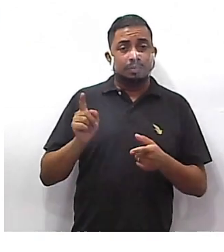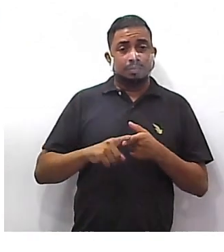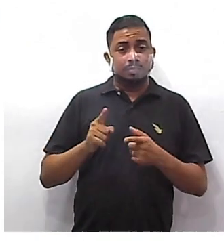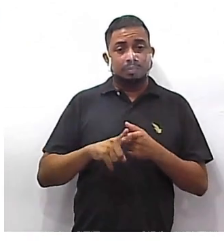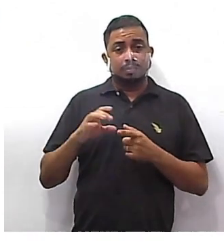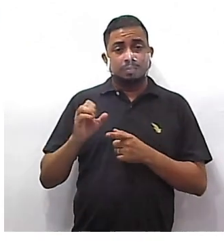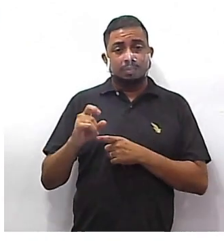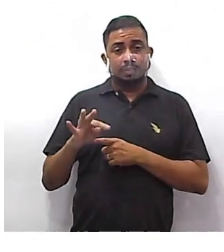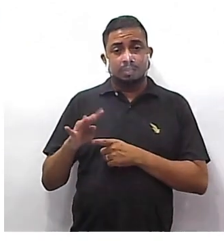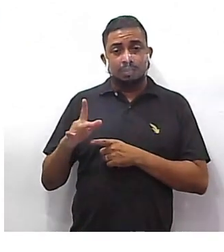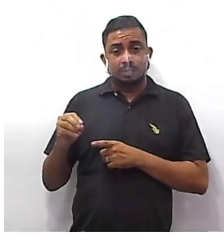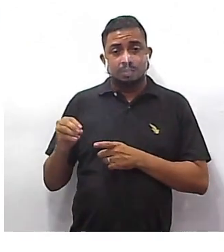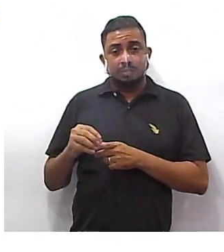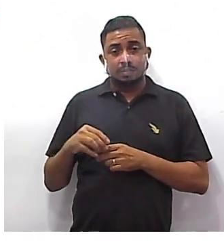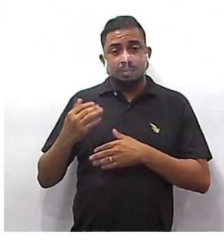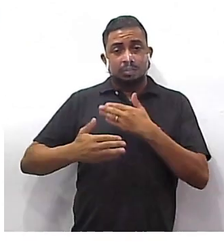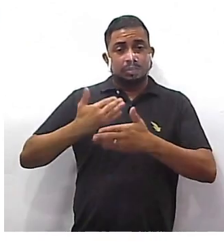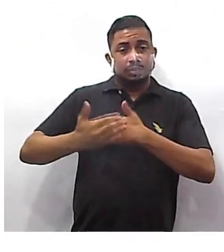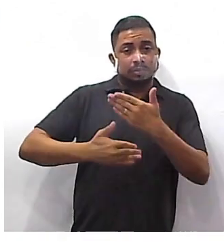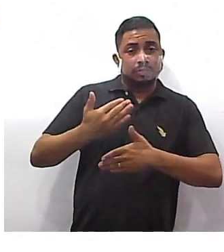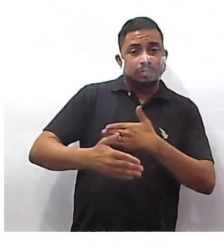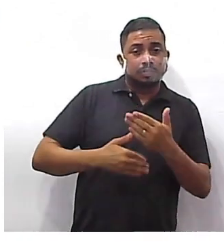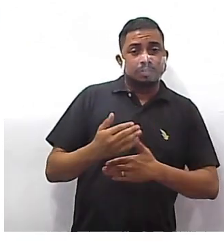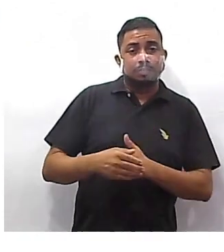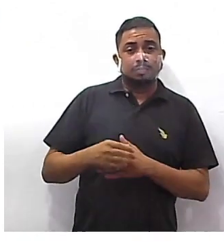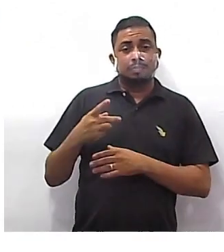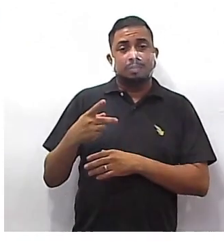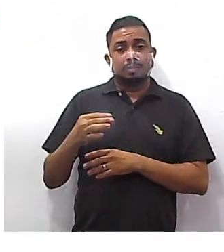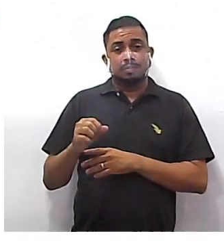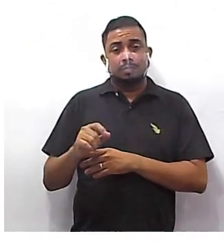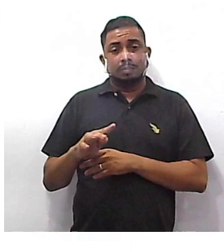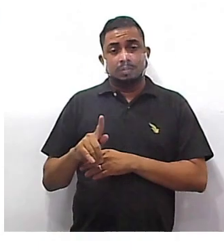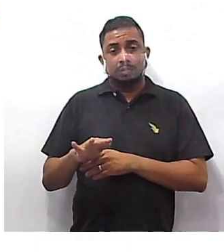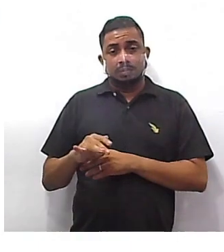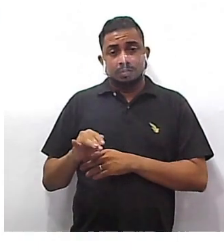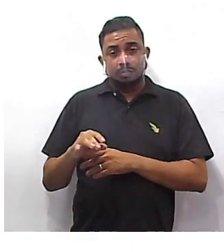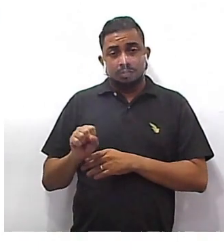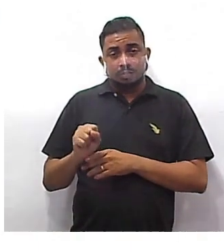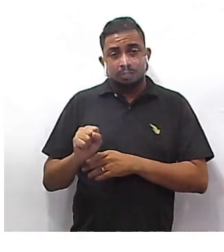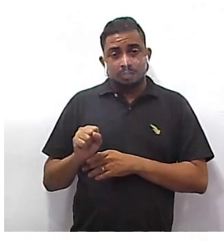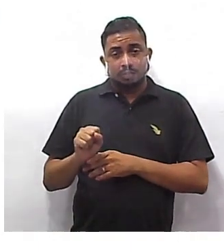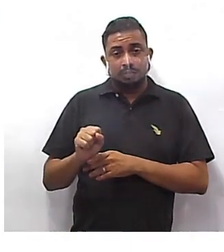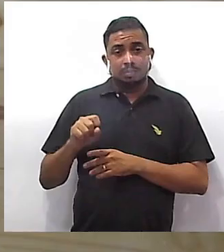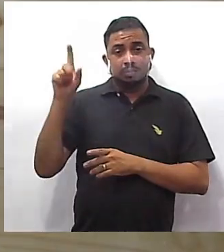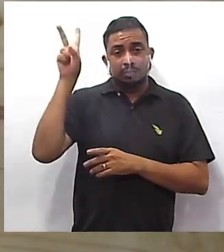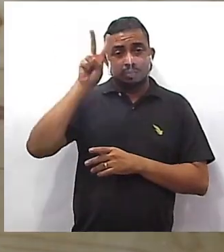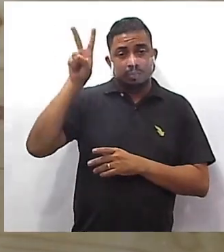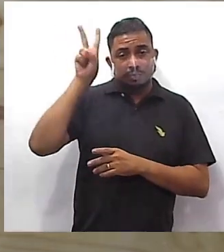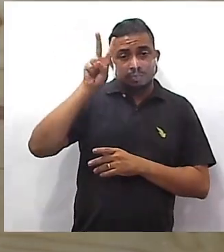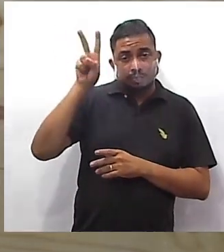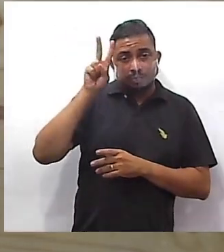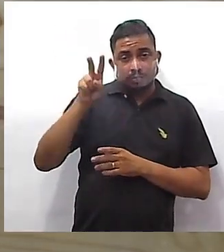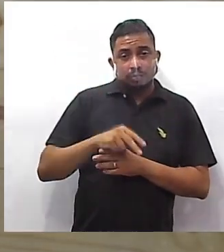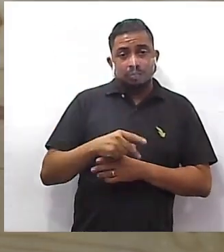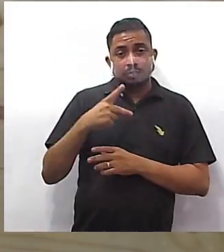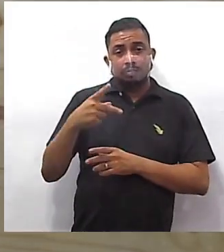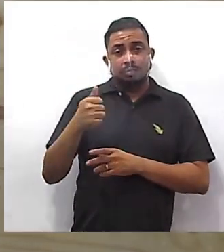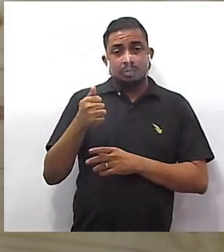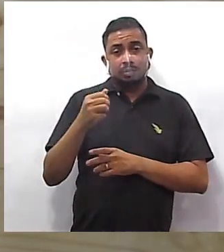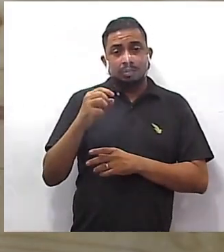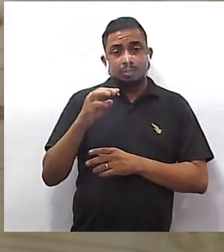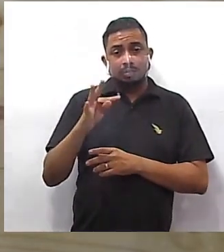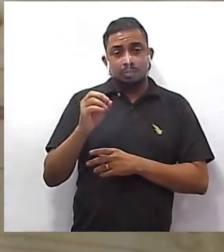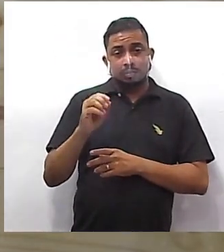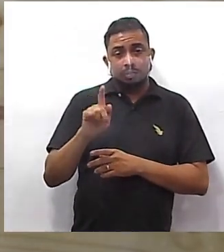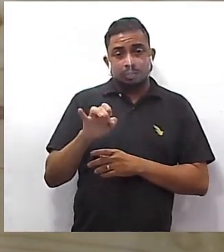do desenvolvimento de patógenos virais emergentes. Lembrando que patógenos virais, ou